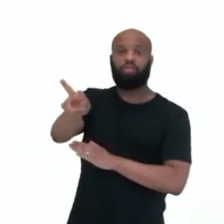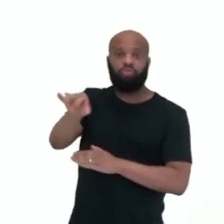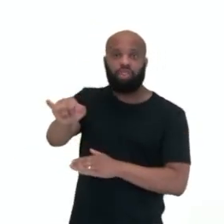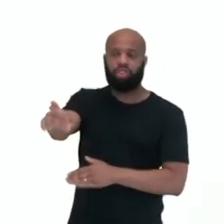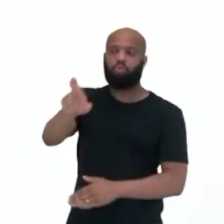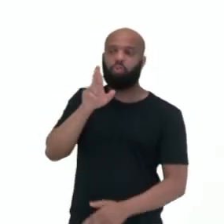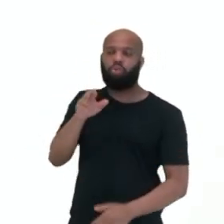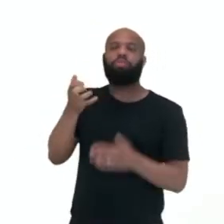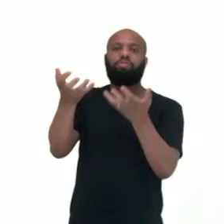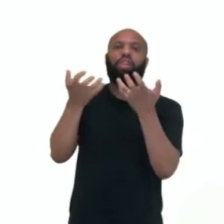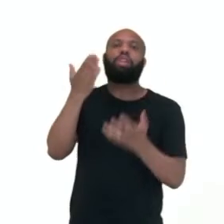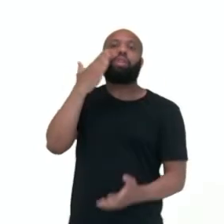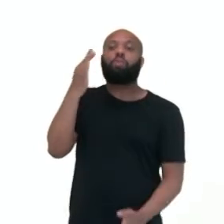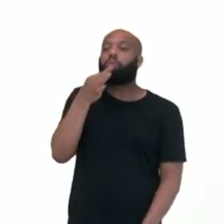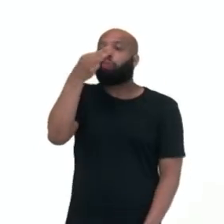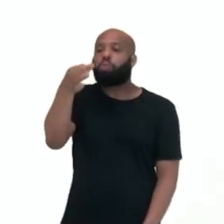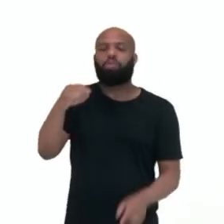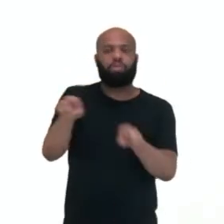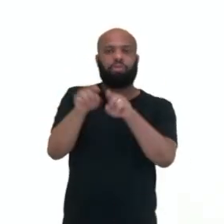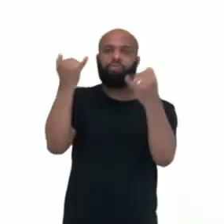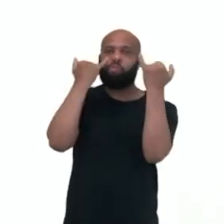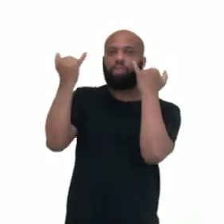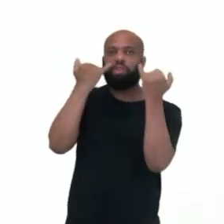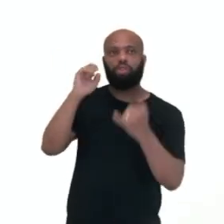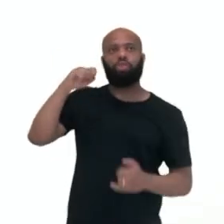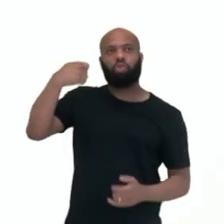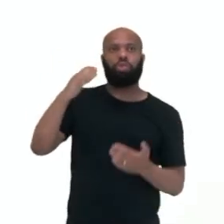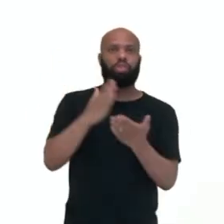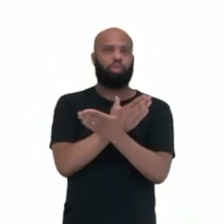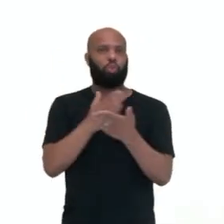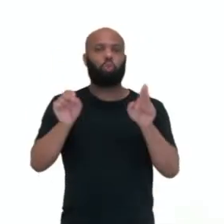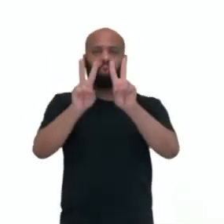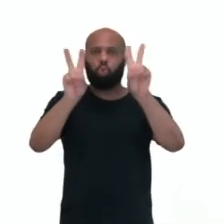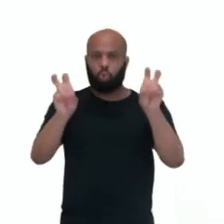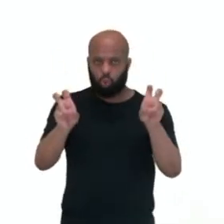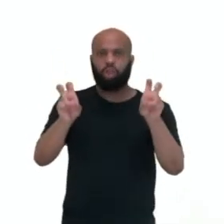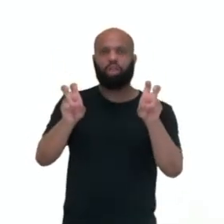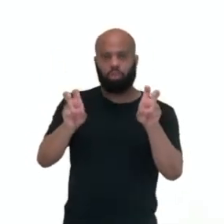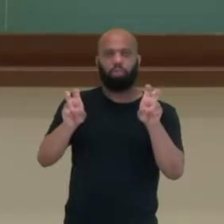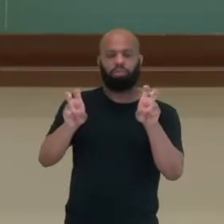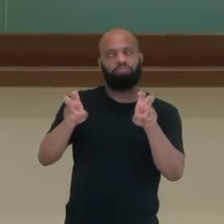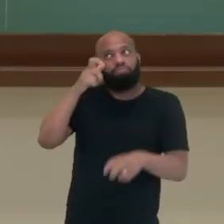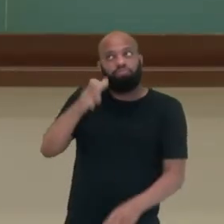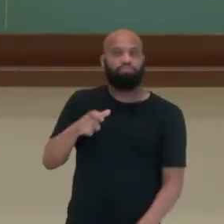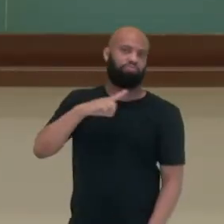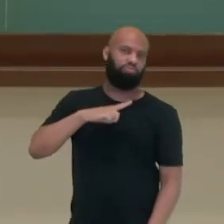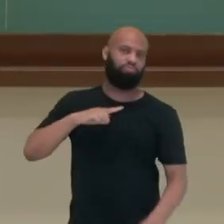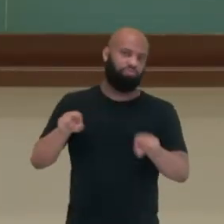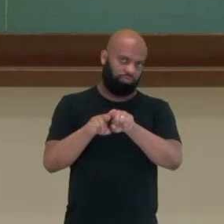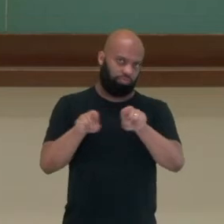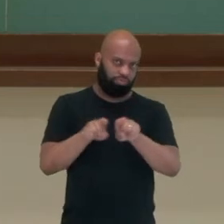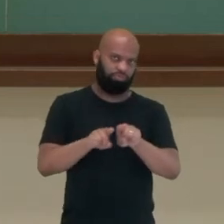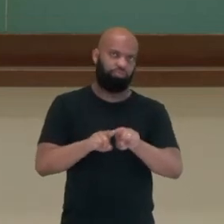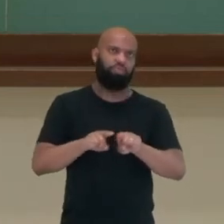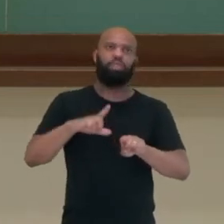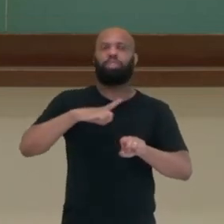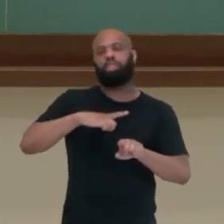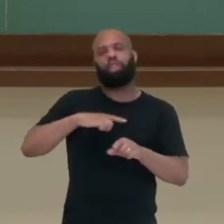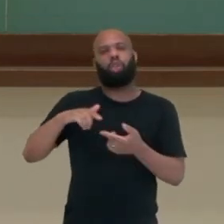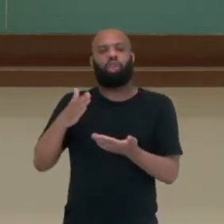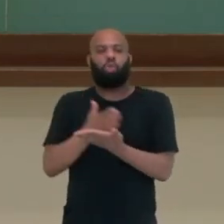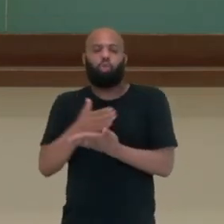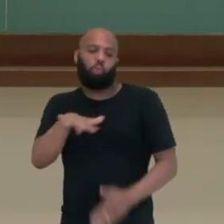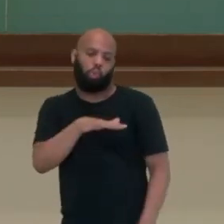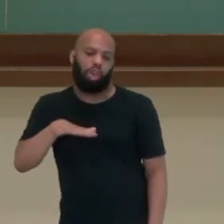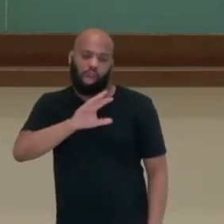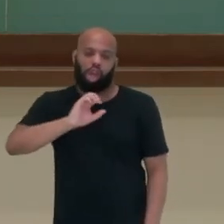extrair declarações e informações sobre determinado assunto ou temática de interesse, de determinado segmento ou